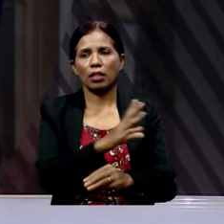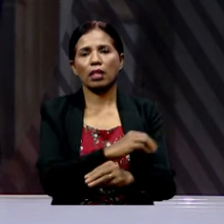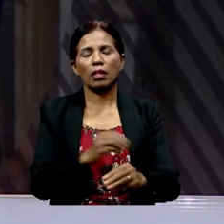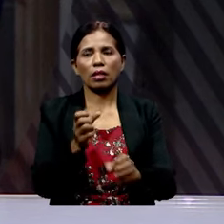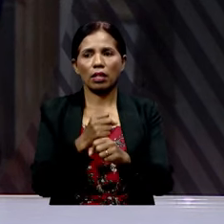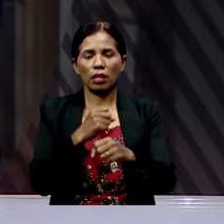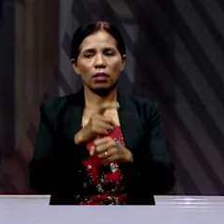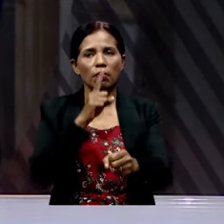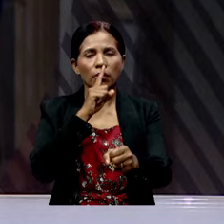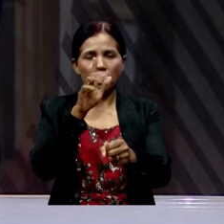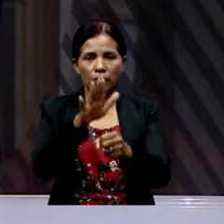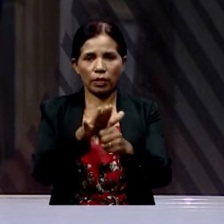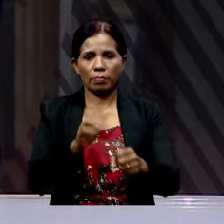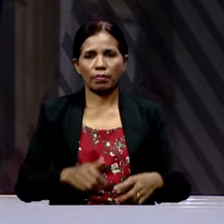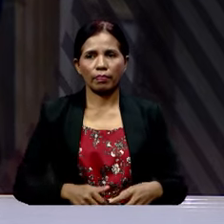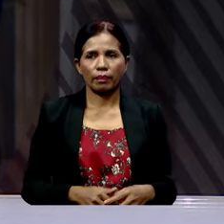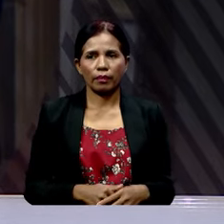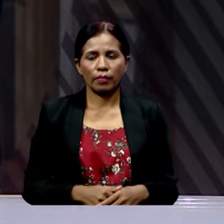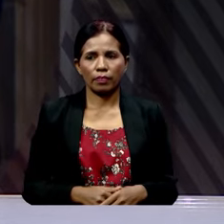halo juramento.